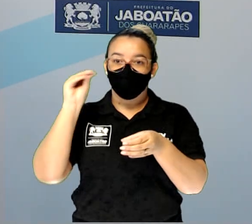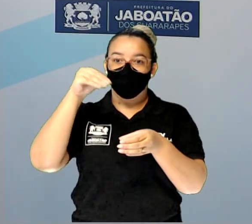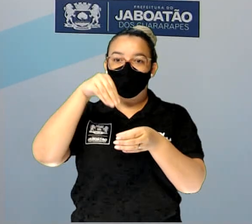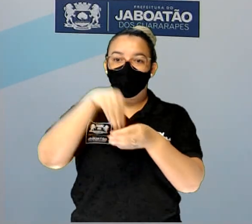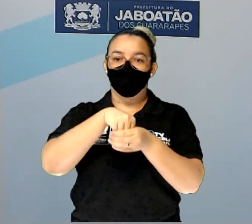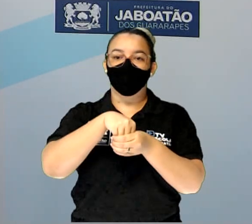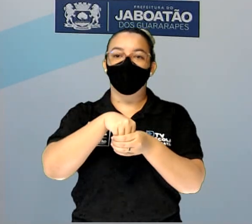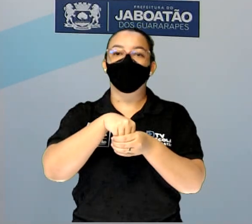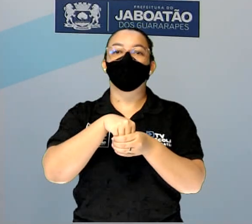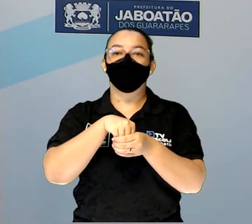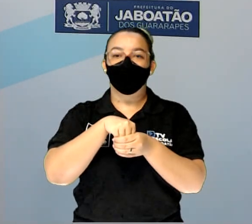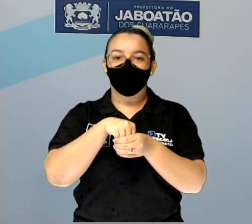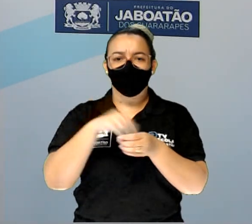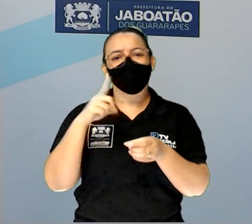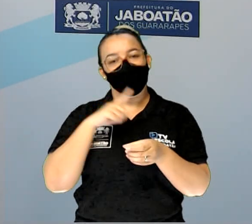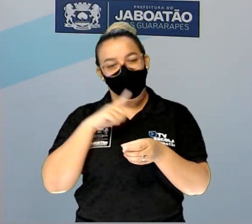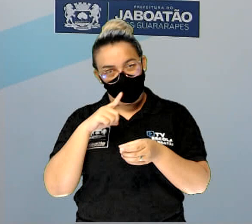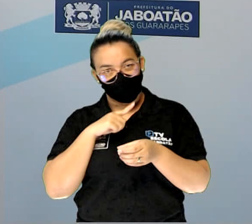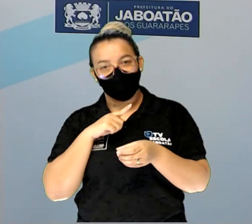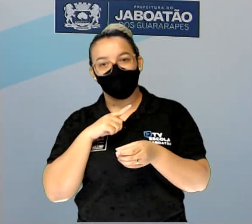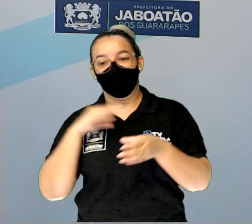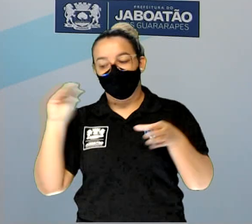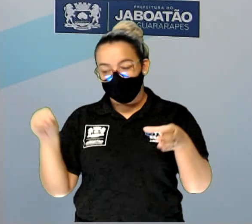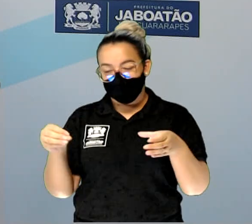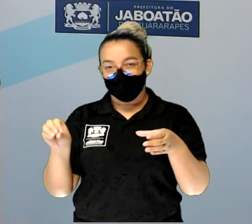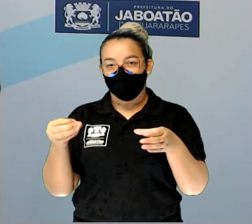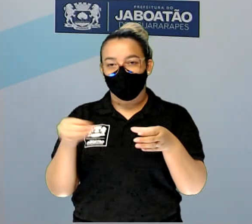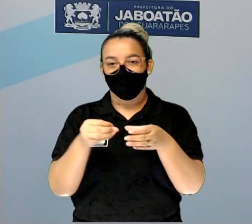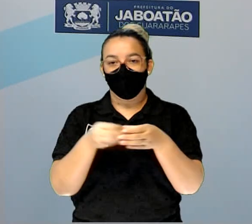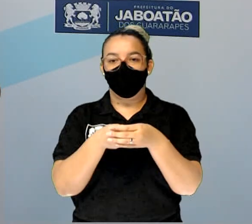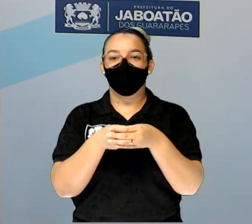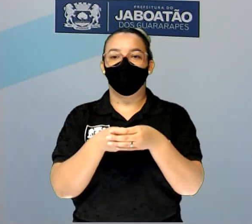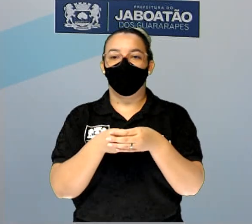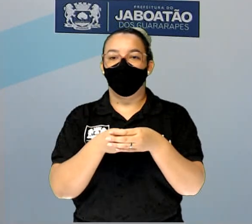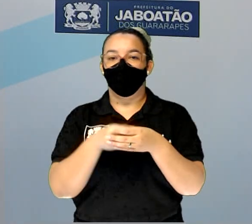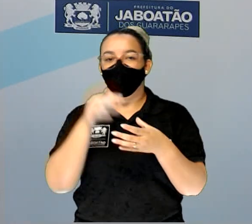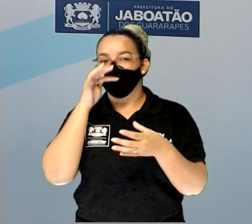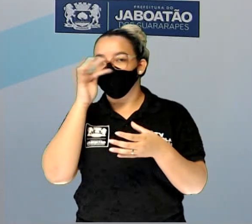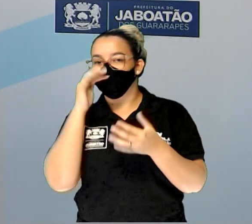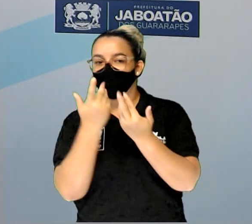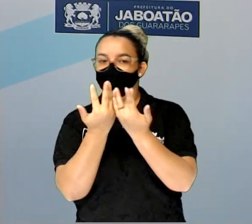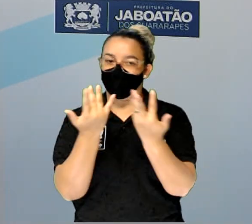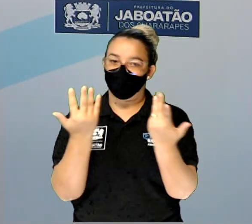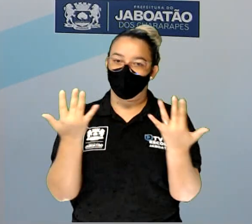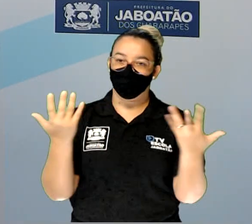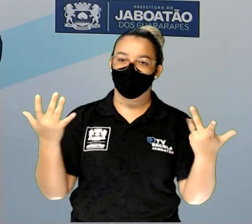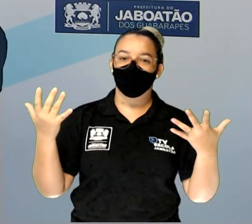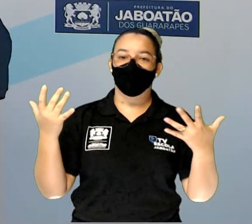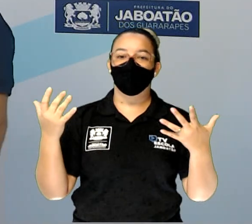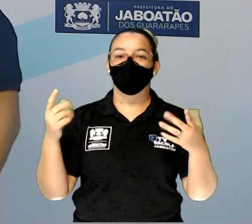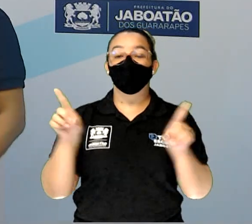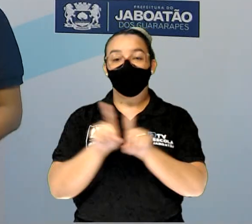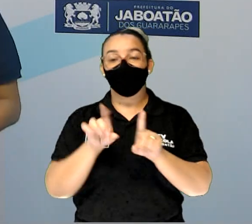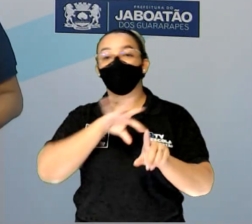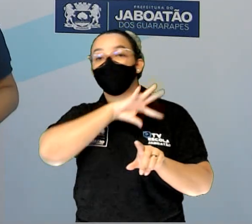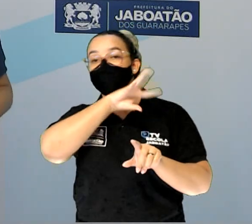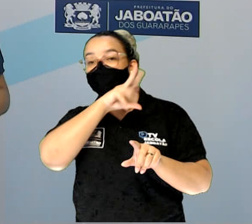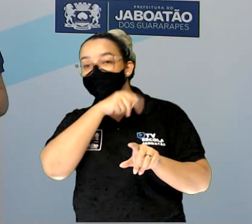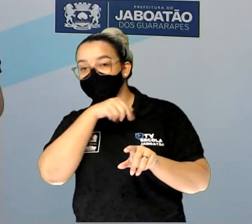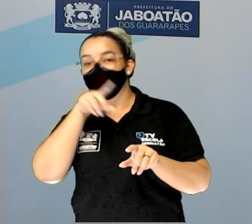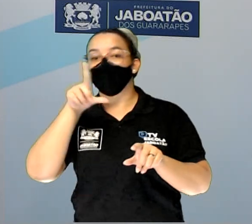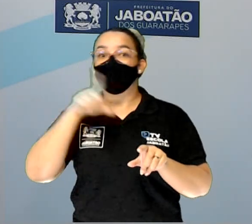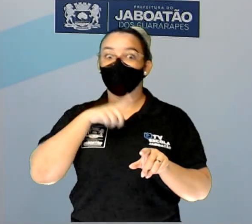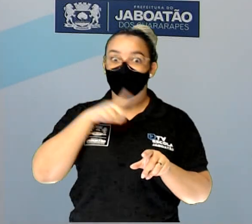os fungos têm células de fungo, todas as plantas têm célula de planta e todos os animais, células